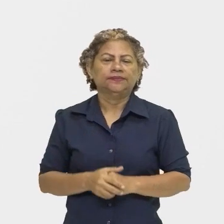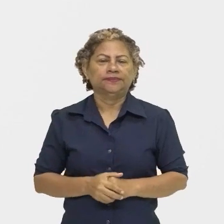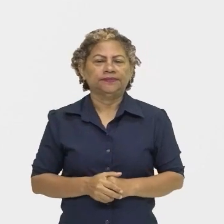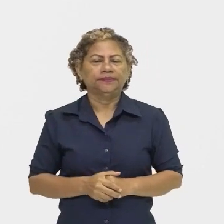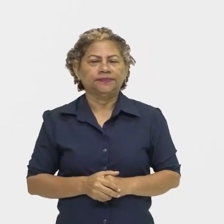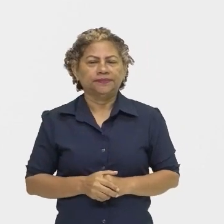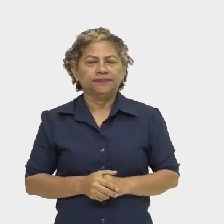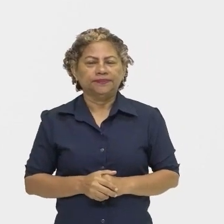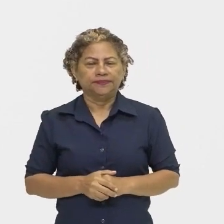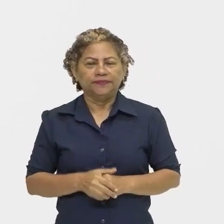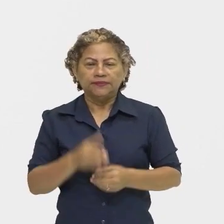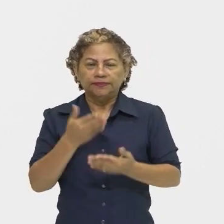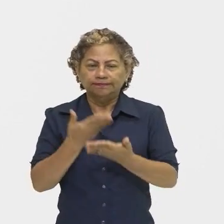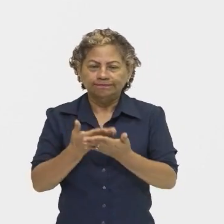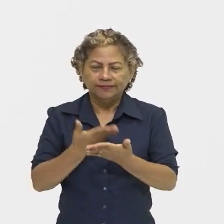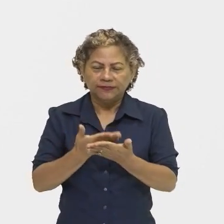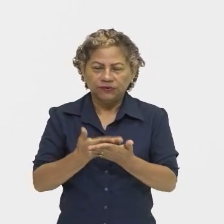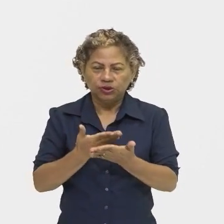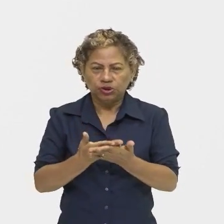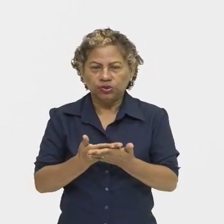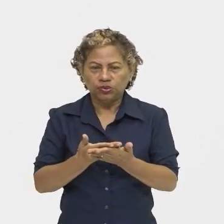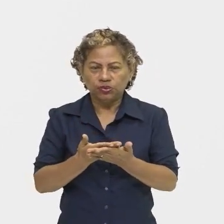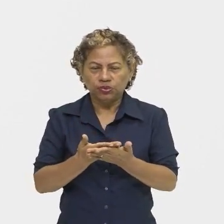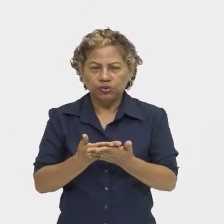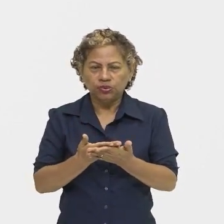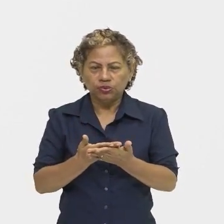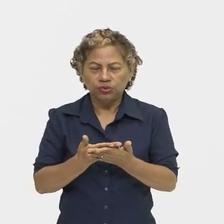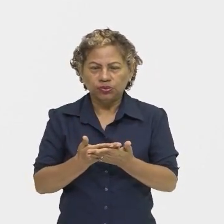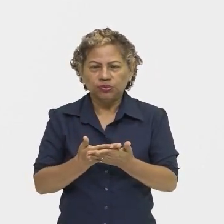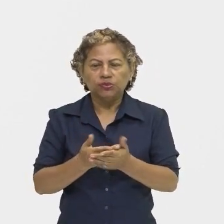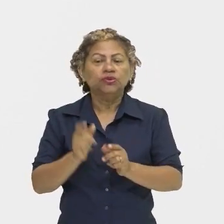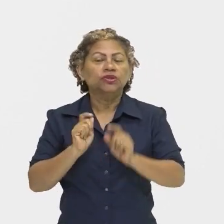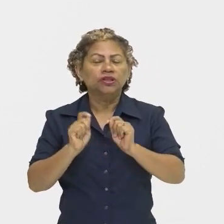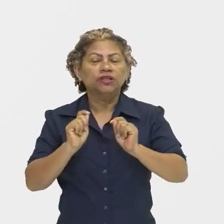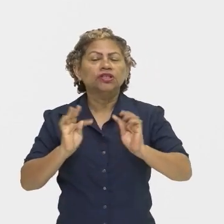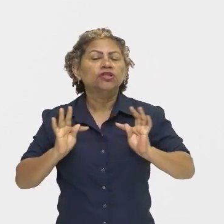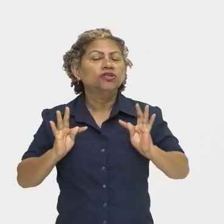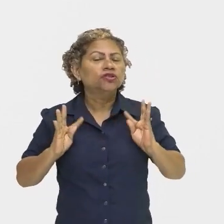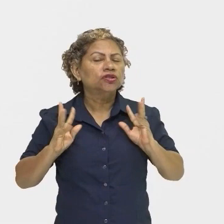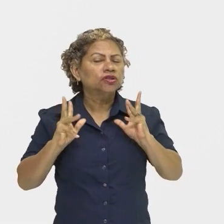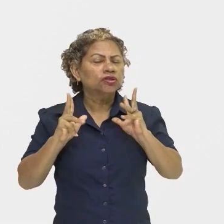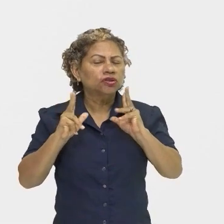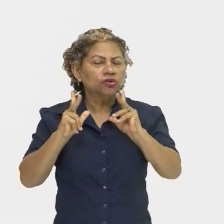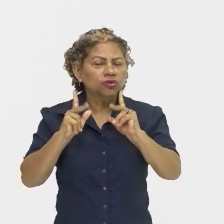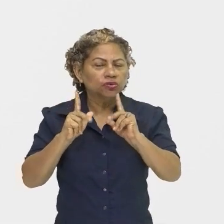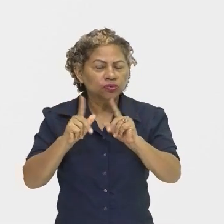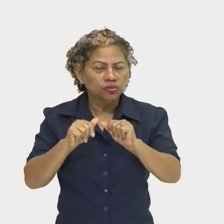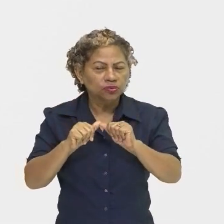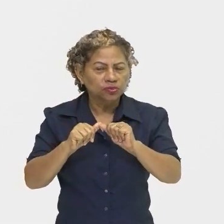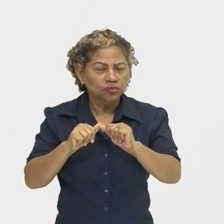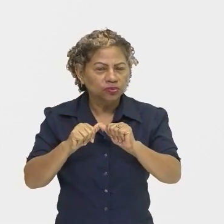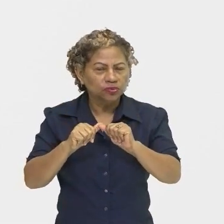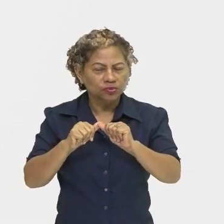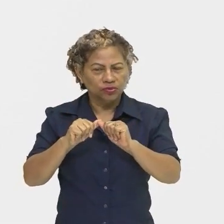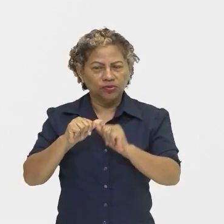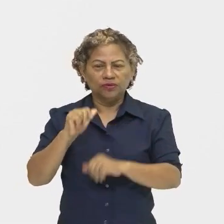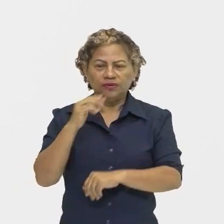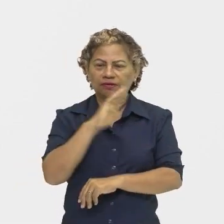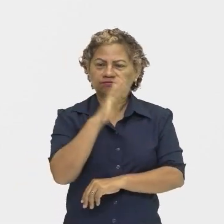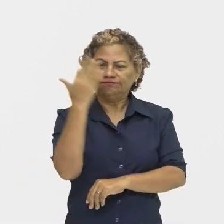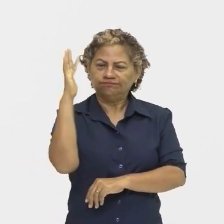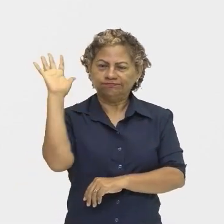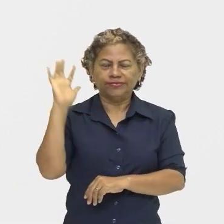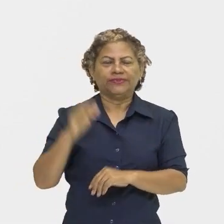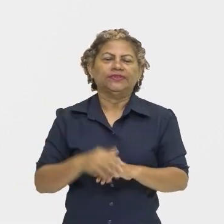ao estudo dos fenômenos naturais,